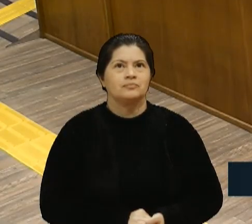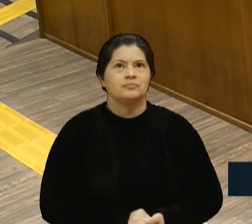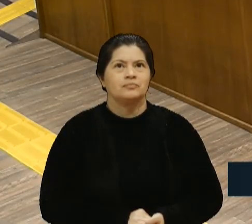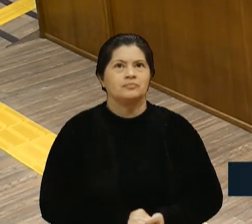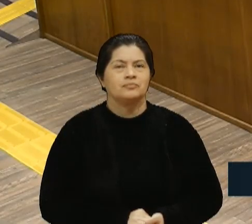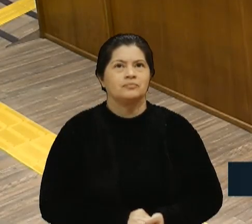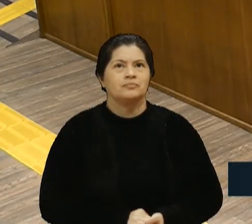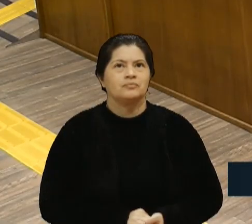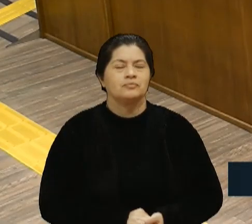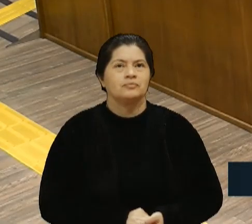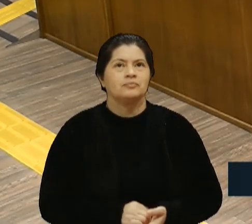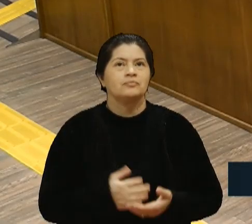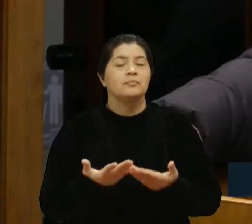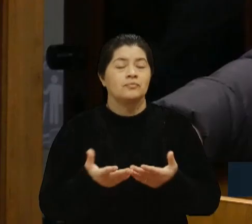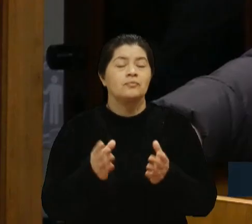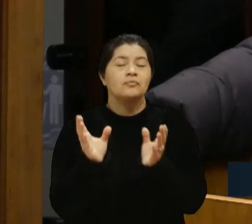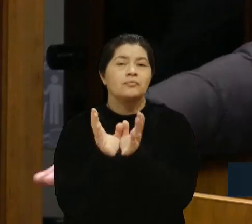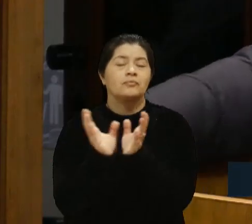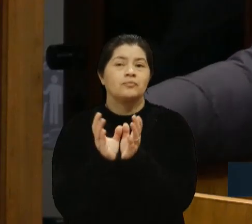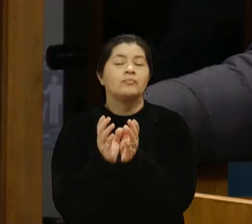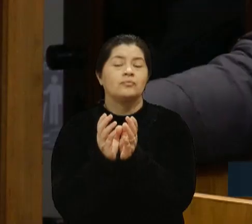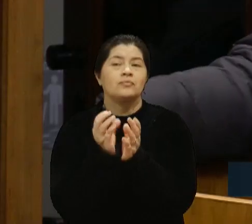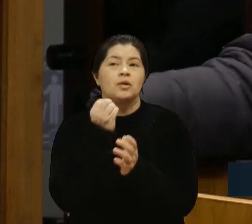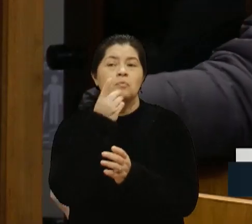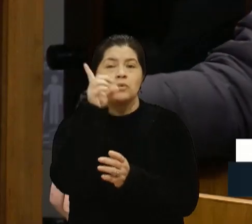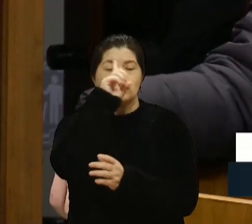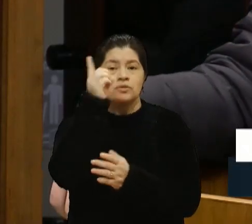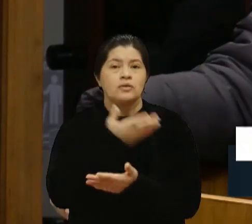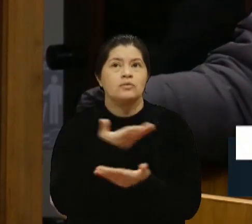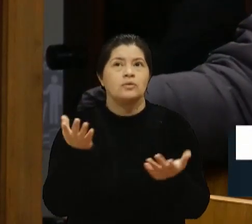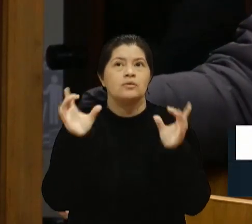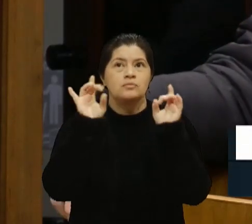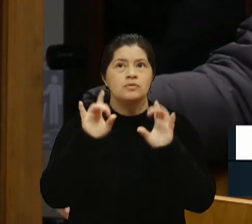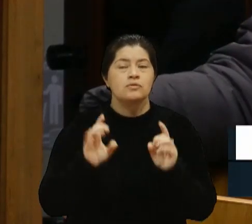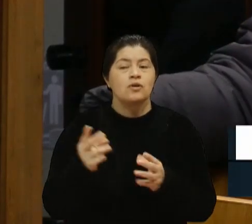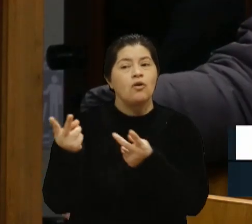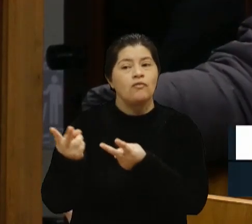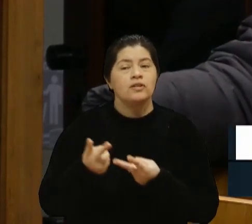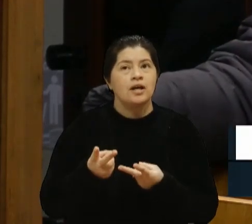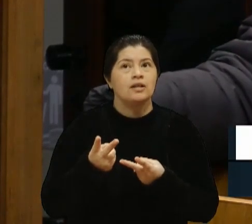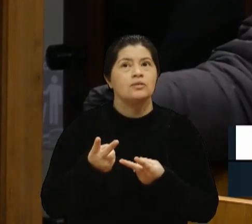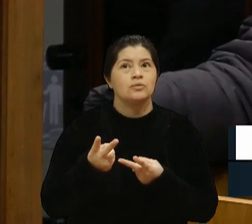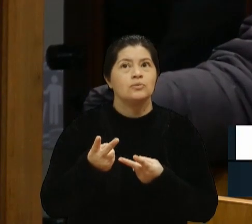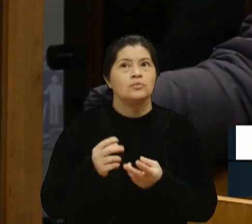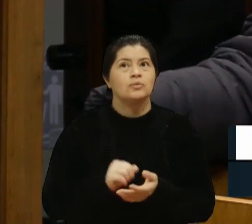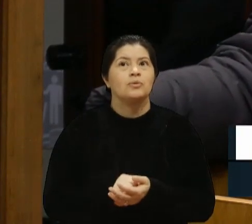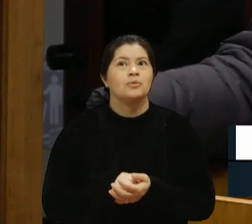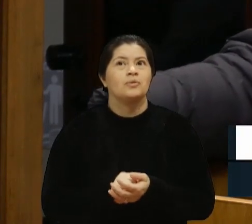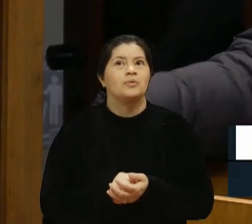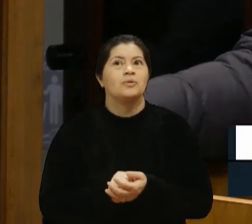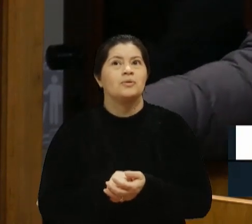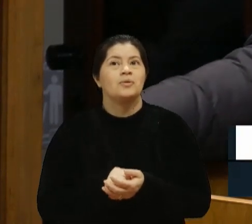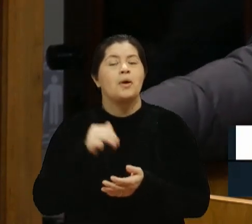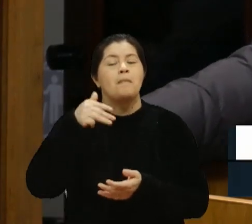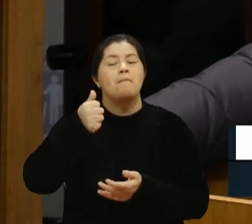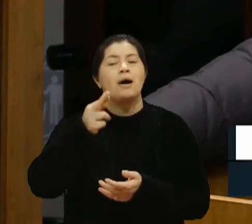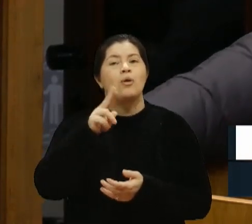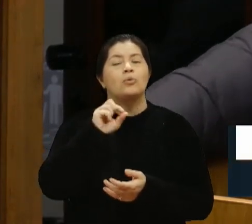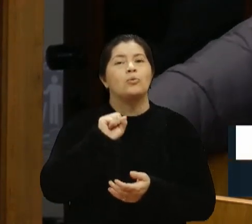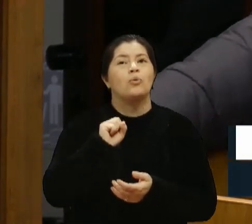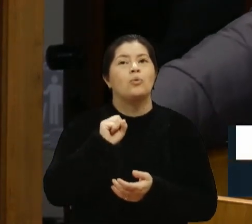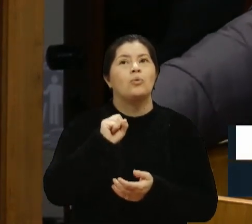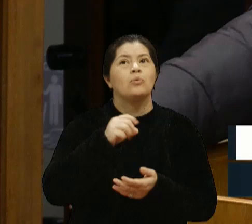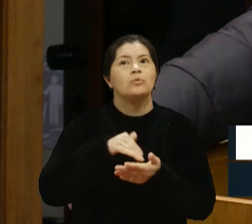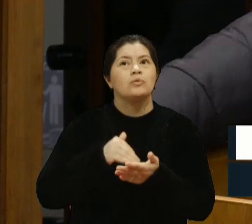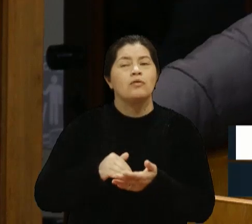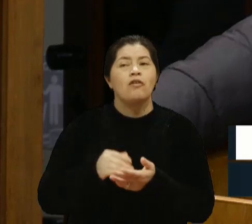Teste som. Colegas vereadores, bom dia a todos. De maneira especial, nosso convidado ilustre, né, nosso secretário Mauro Trojan, que vem aqui para